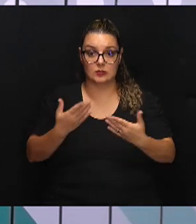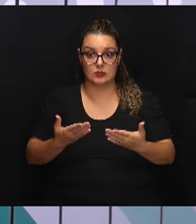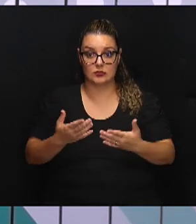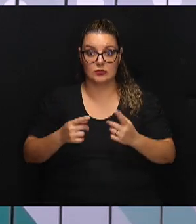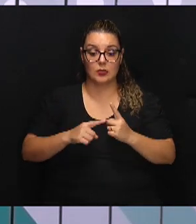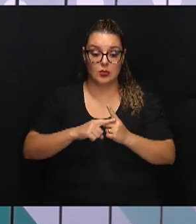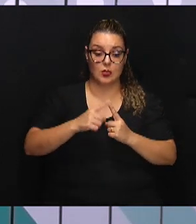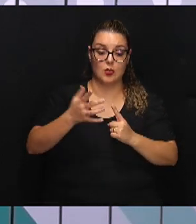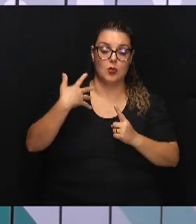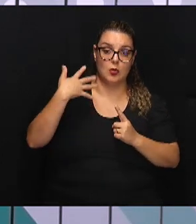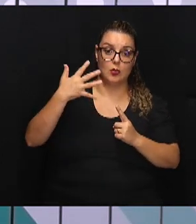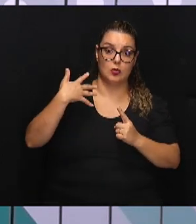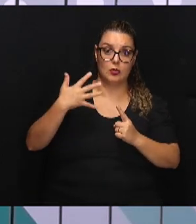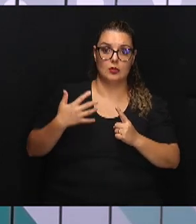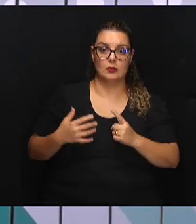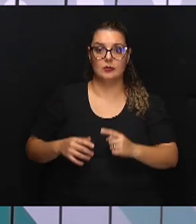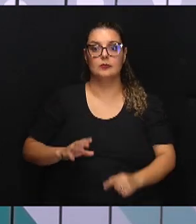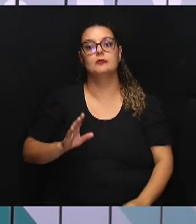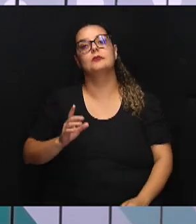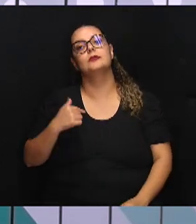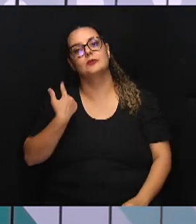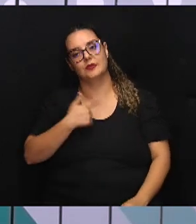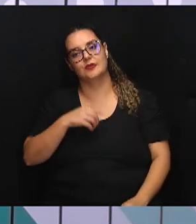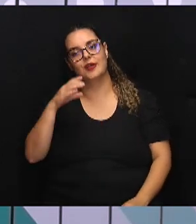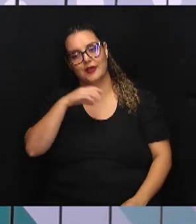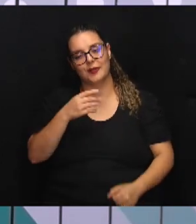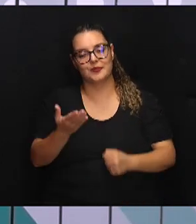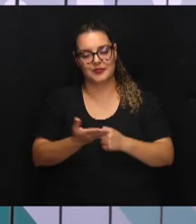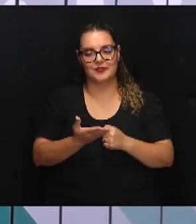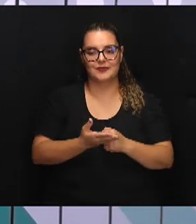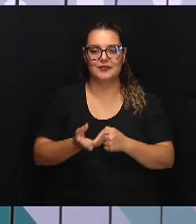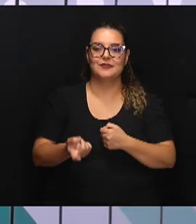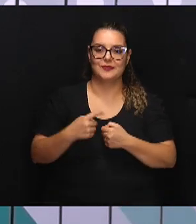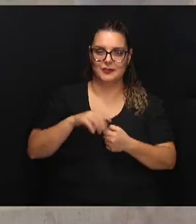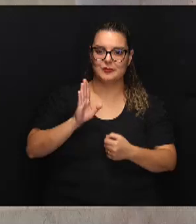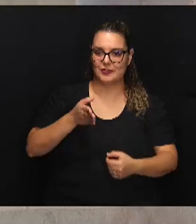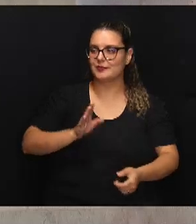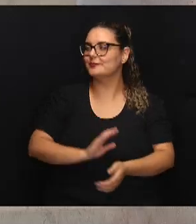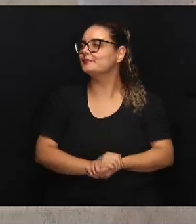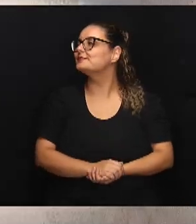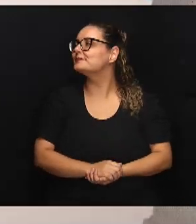altas temperaturas. Nós vamos para um rápido intervalo e já voltamos.